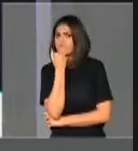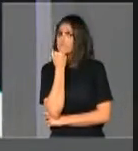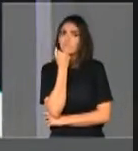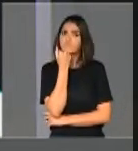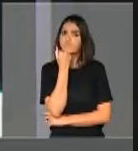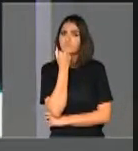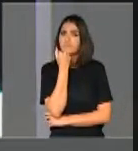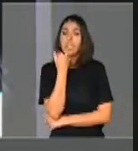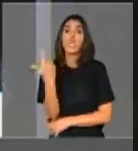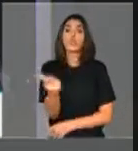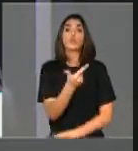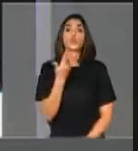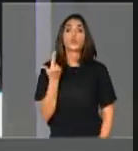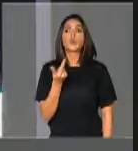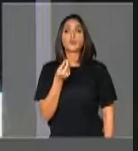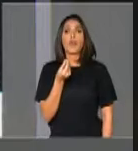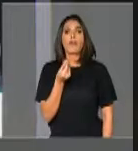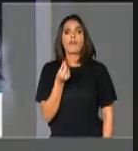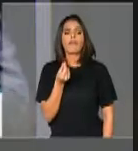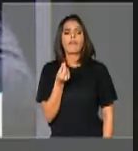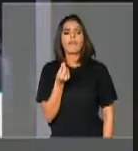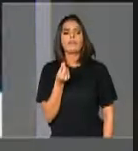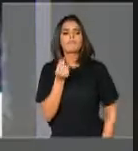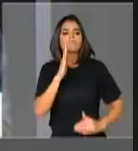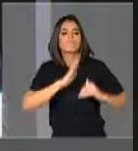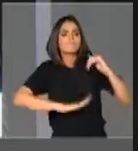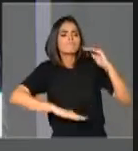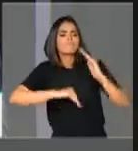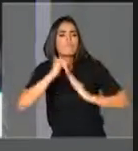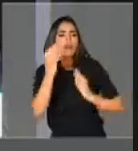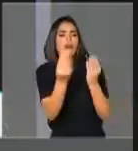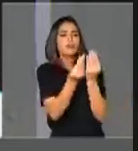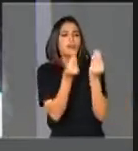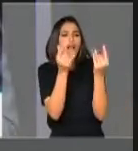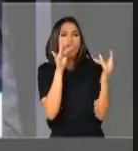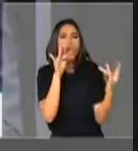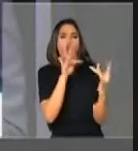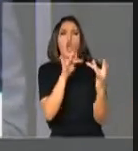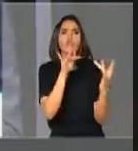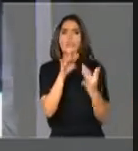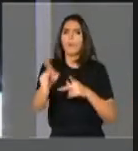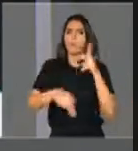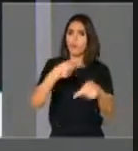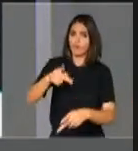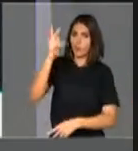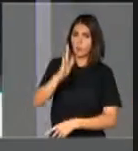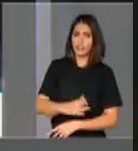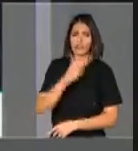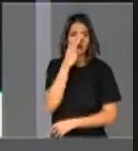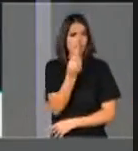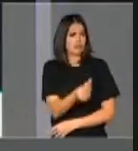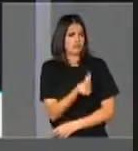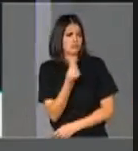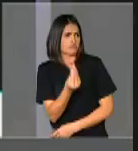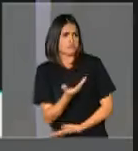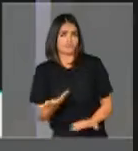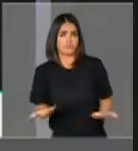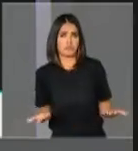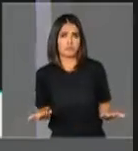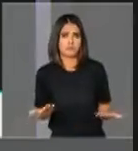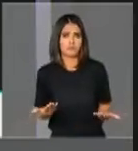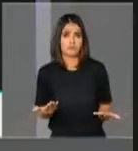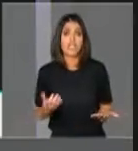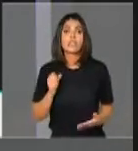não têm um conhecimento, que não têm nenhum contato com a população brasileira. Porque se